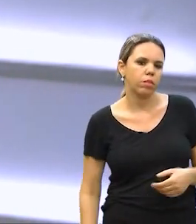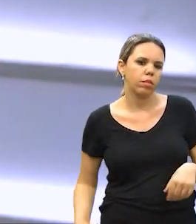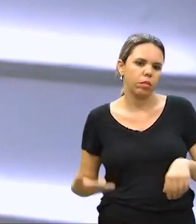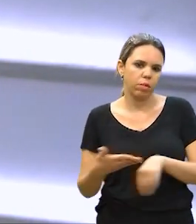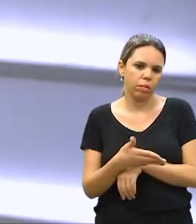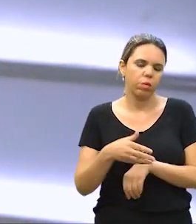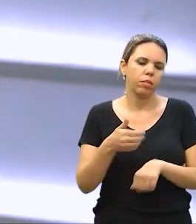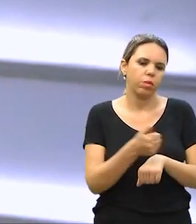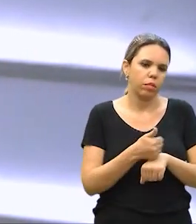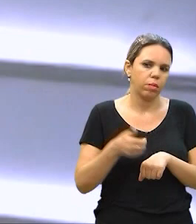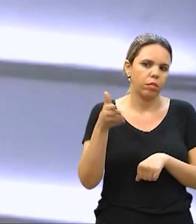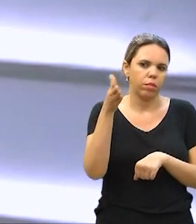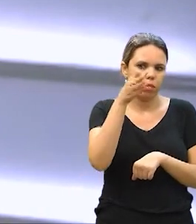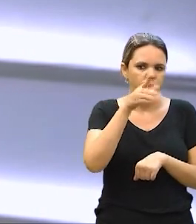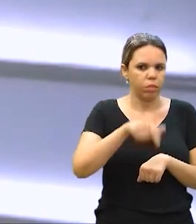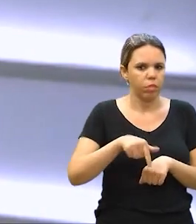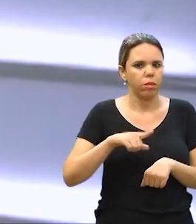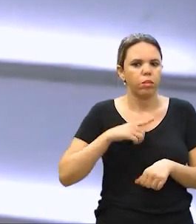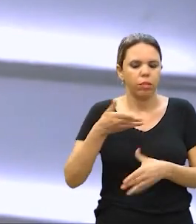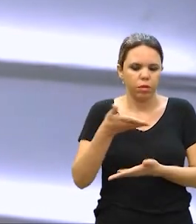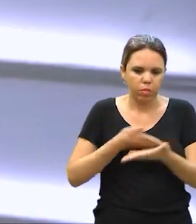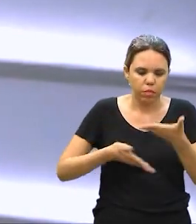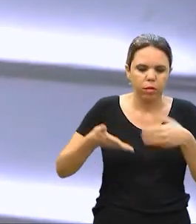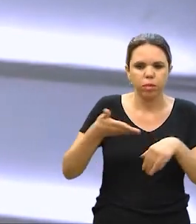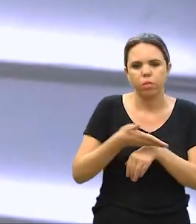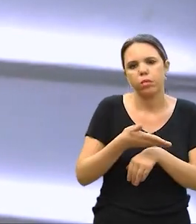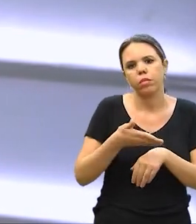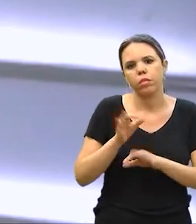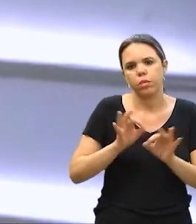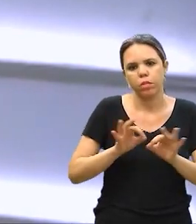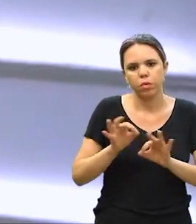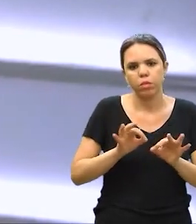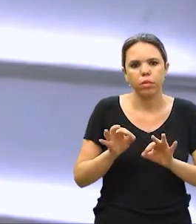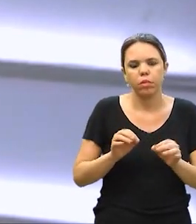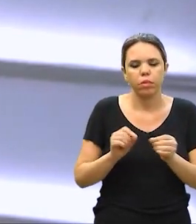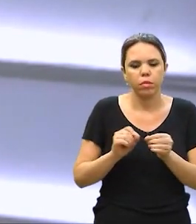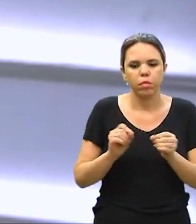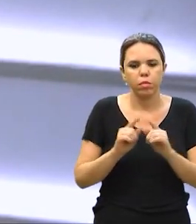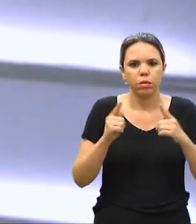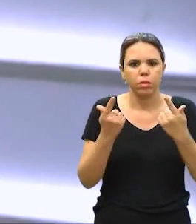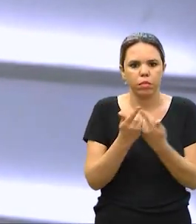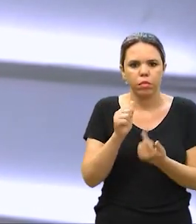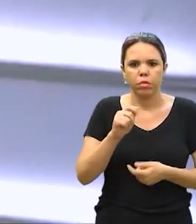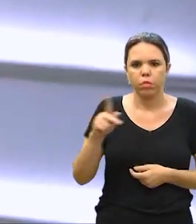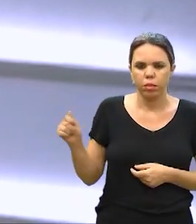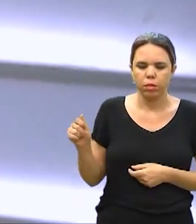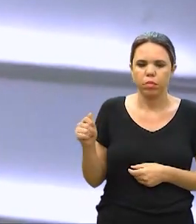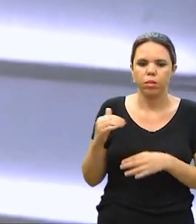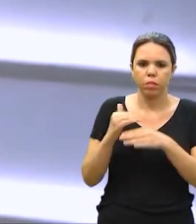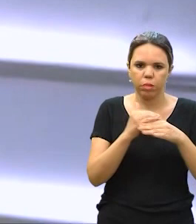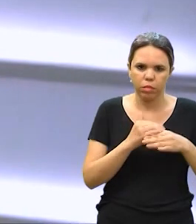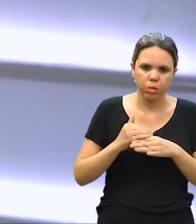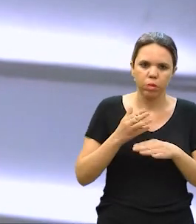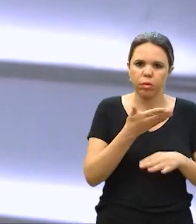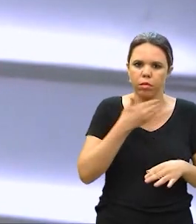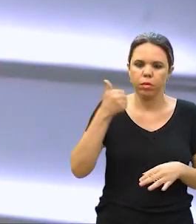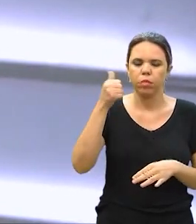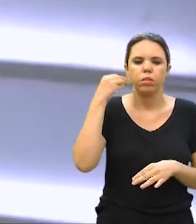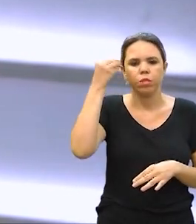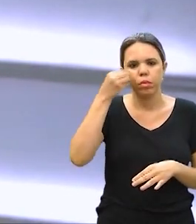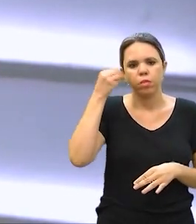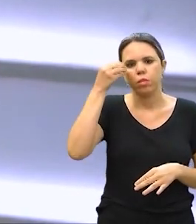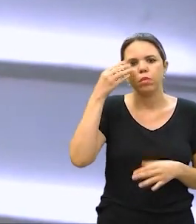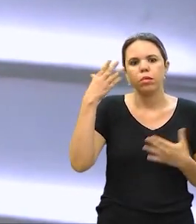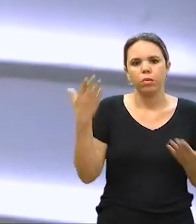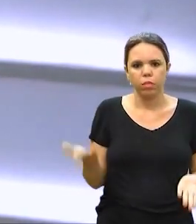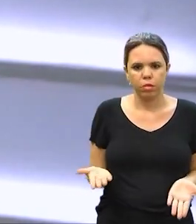diversos setores que estão envolvidos no plano de manejo, que fazem a gestão da APA, nivelar e aprimorar esse